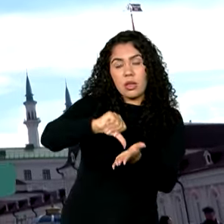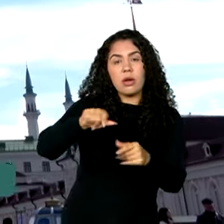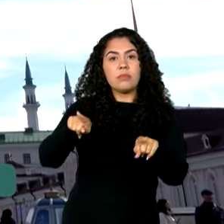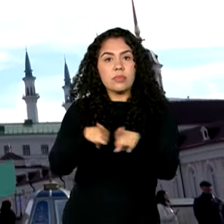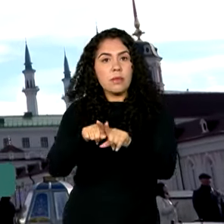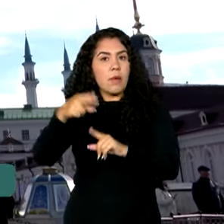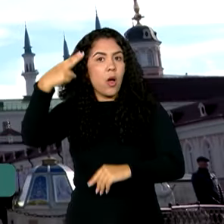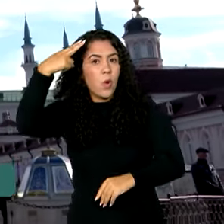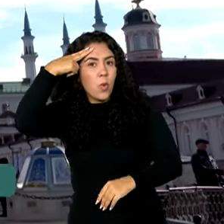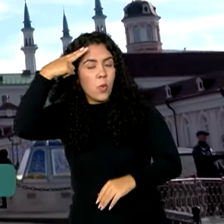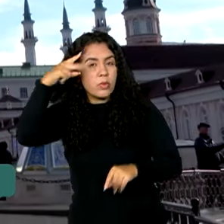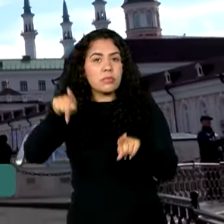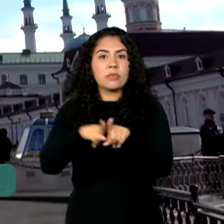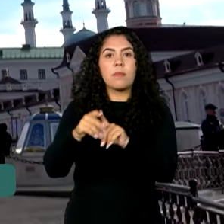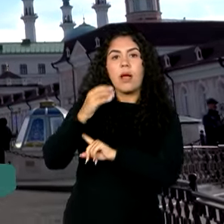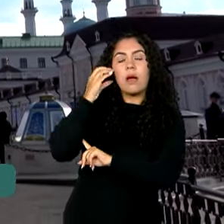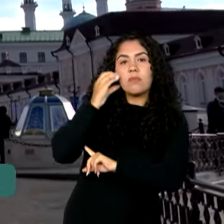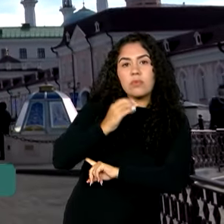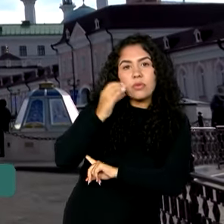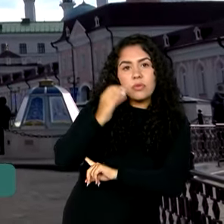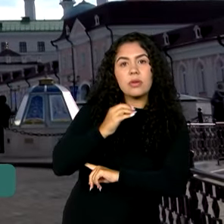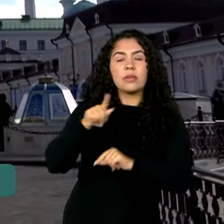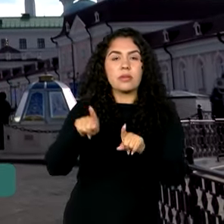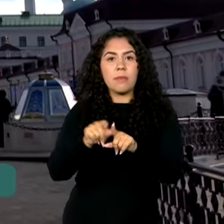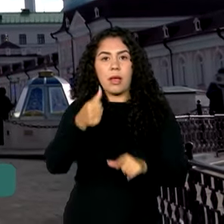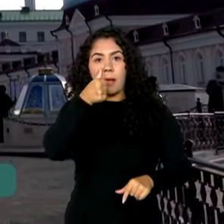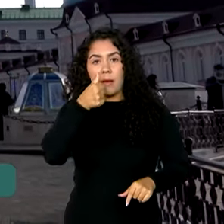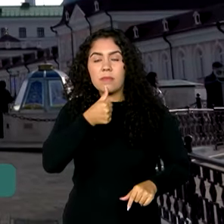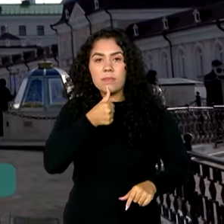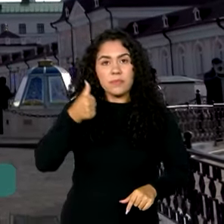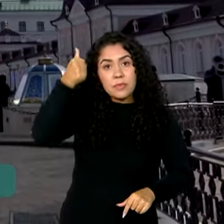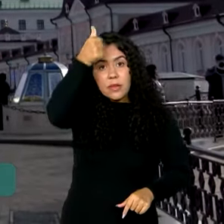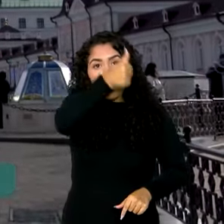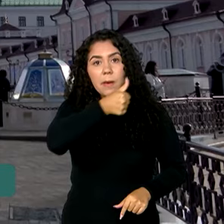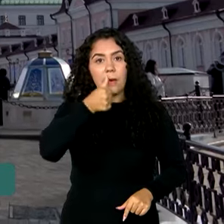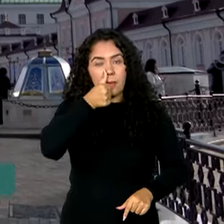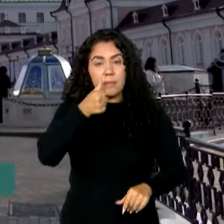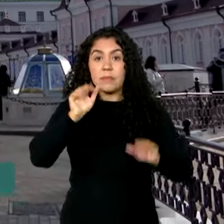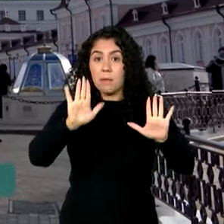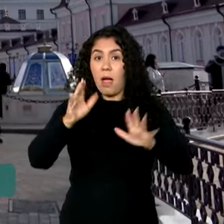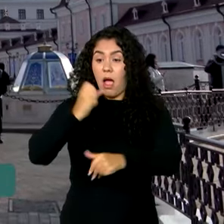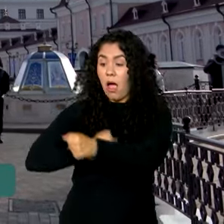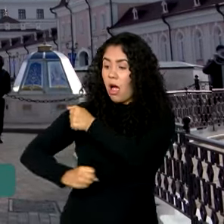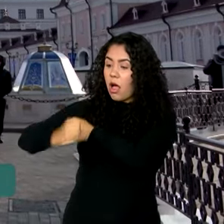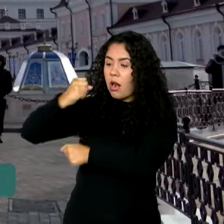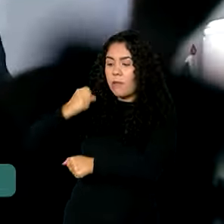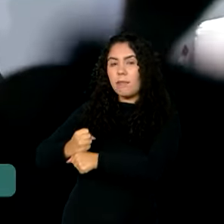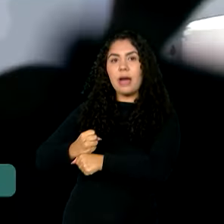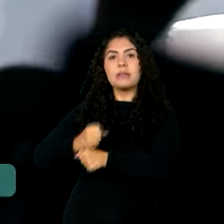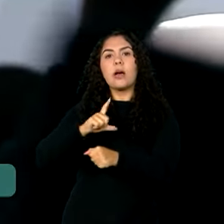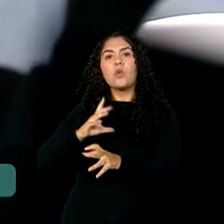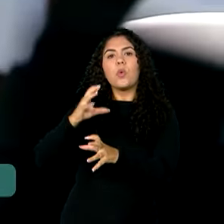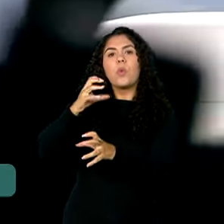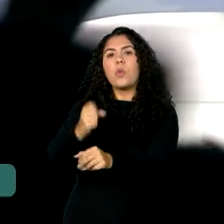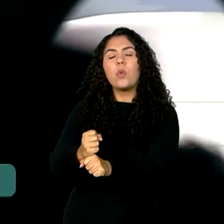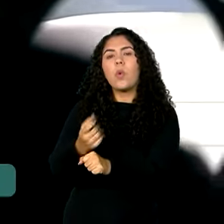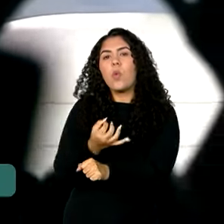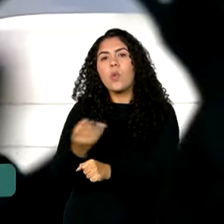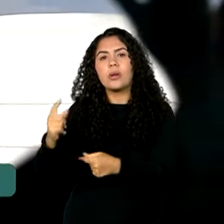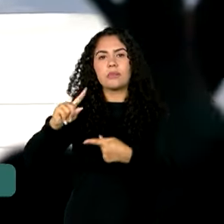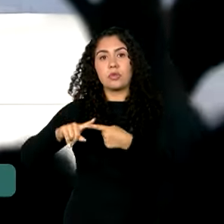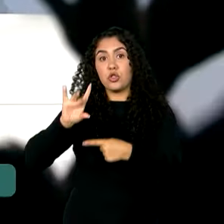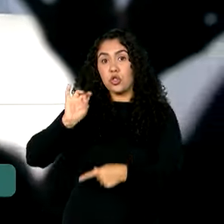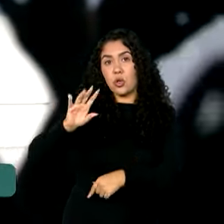Árabes Unidos, Arábia Saudita e Etiópia. Até o ano passado, o BRICS era formado apenas por Brasil,